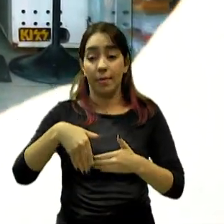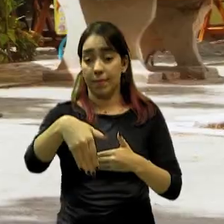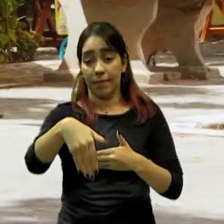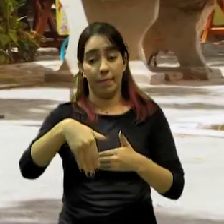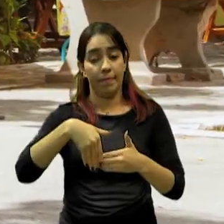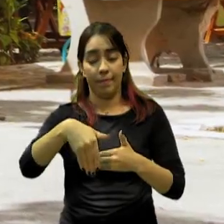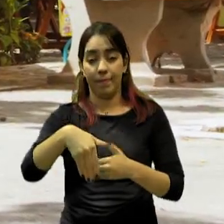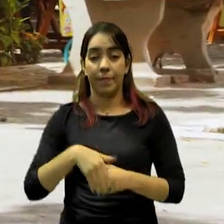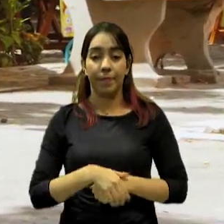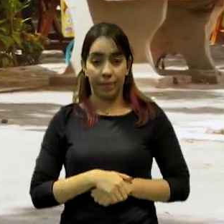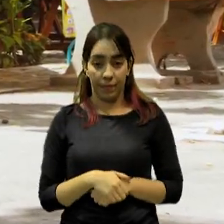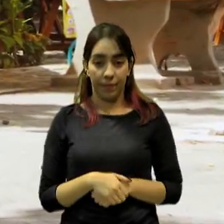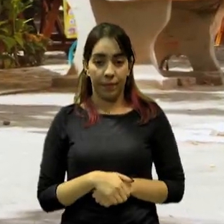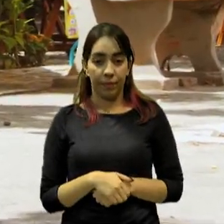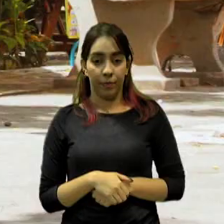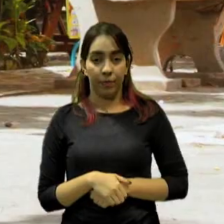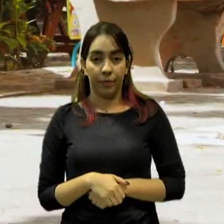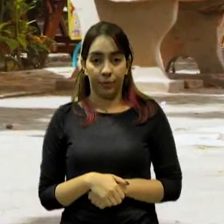puder.